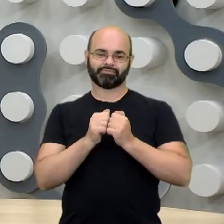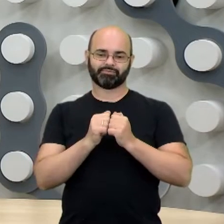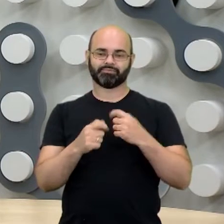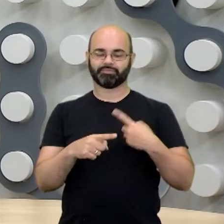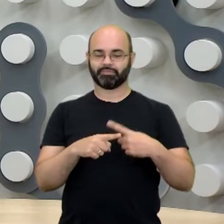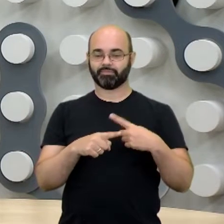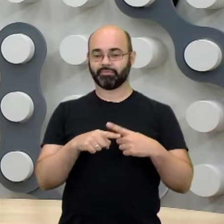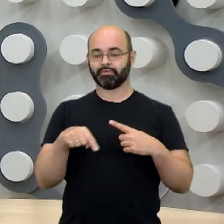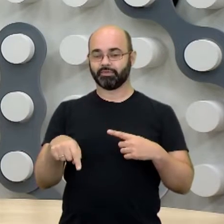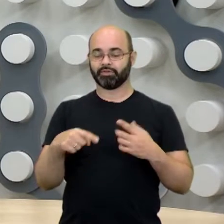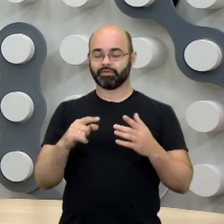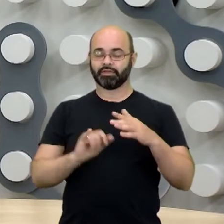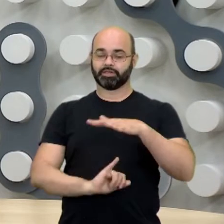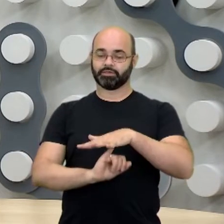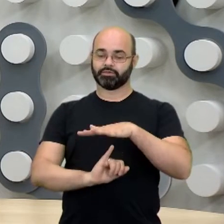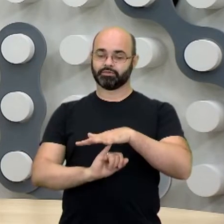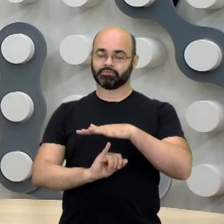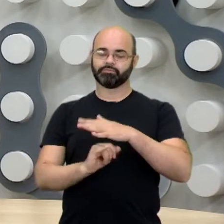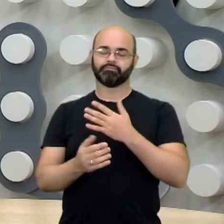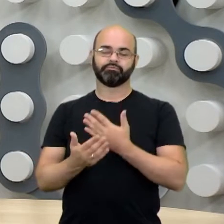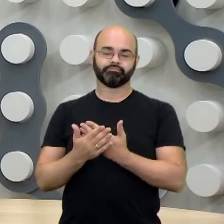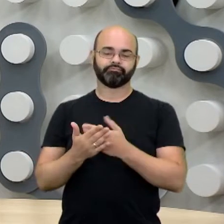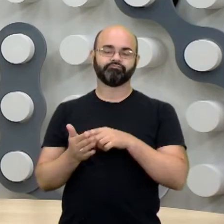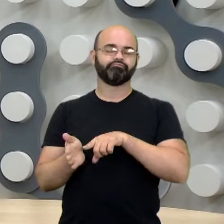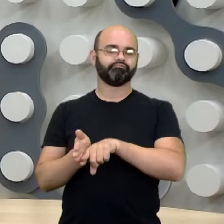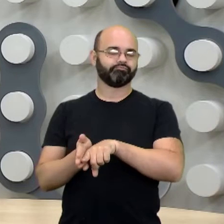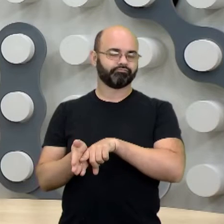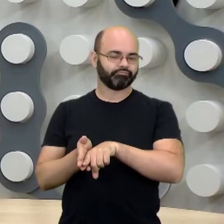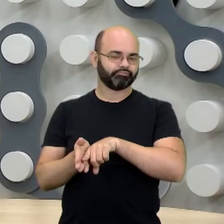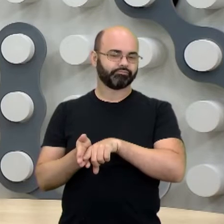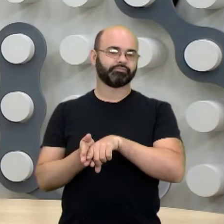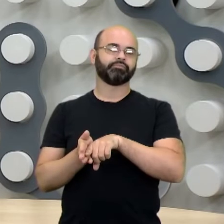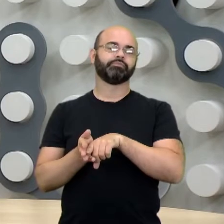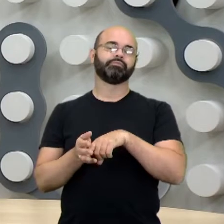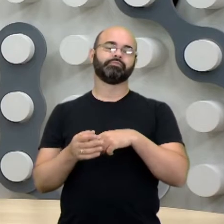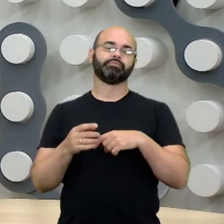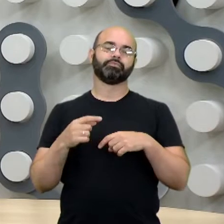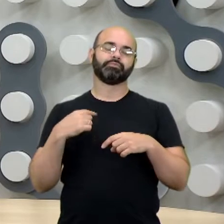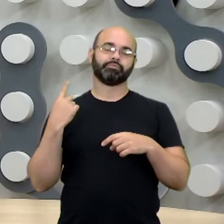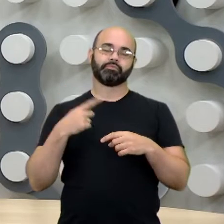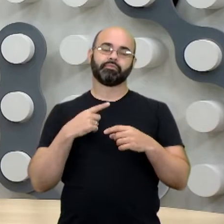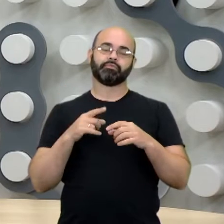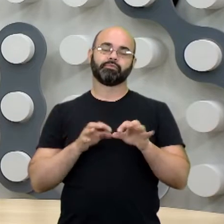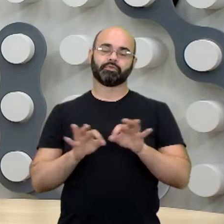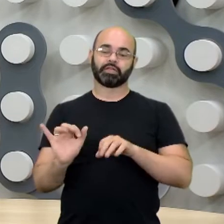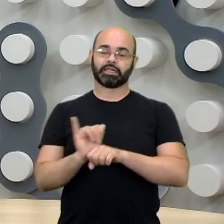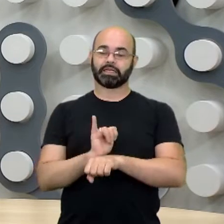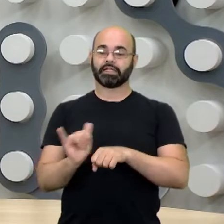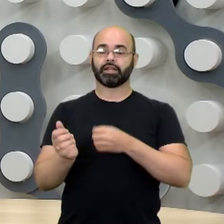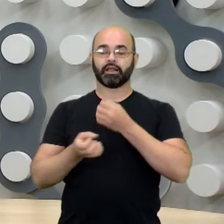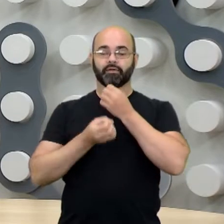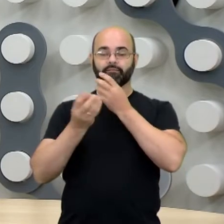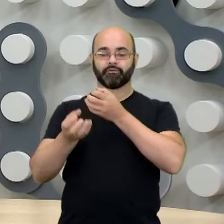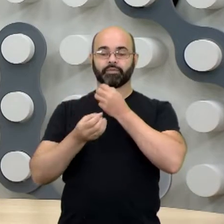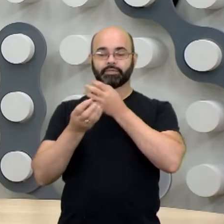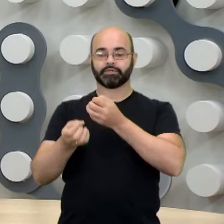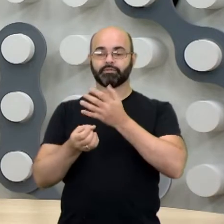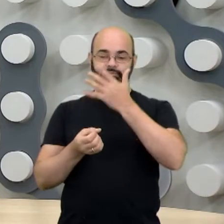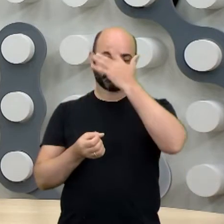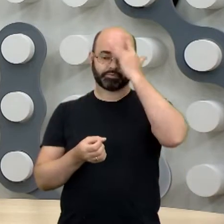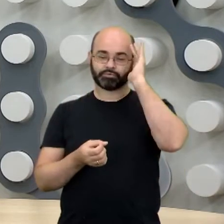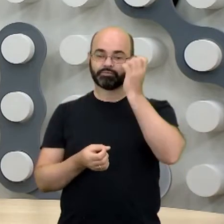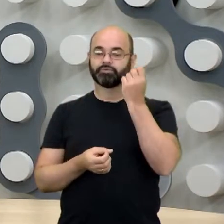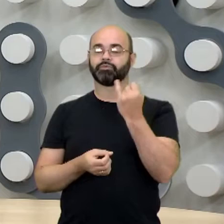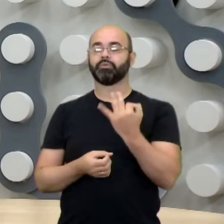aí por esses institutos através de pesquisas, na qual nós temos aí a elaboração dos dados populacionais, tá